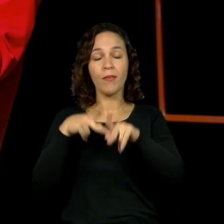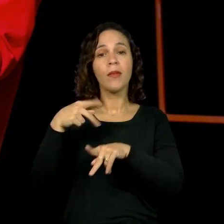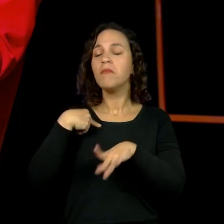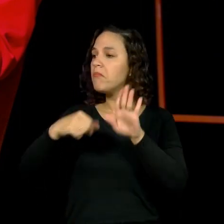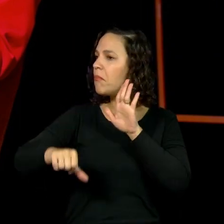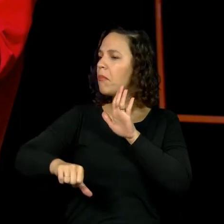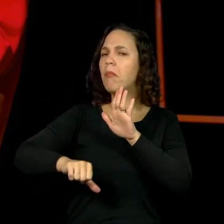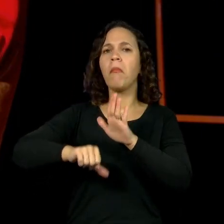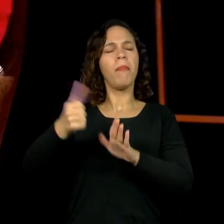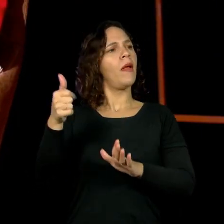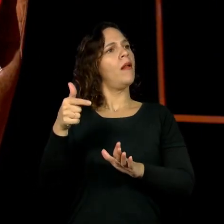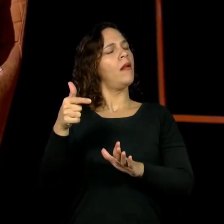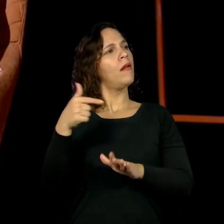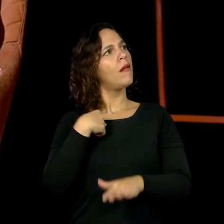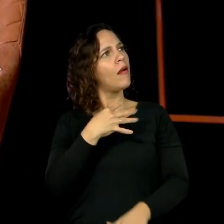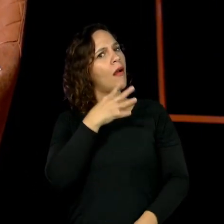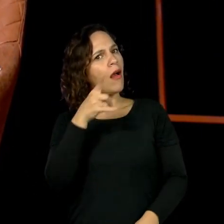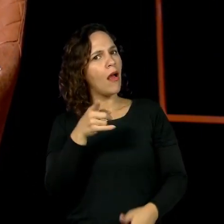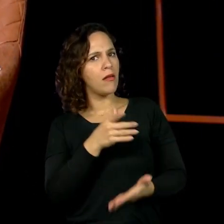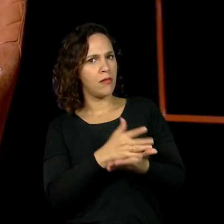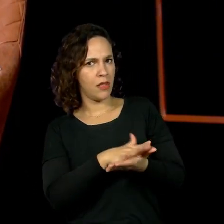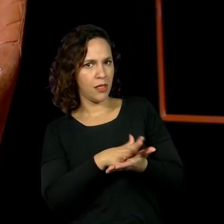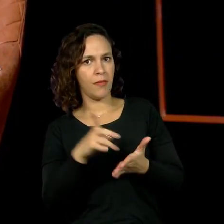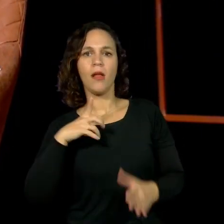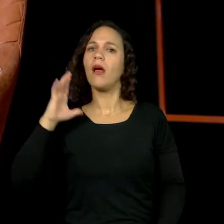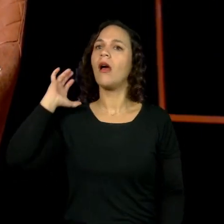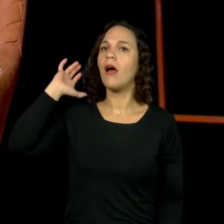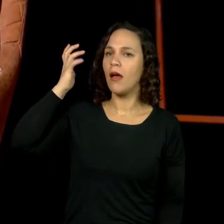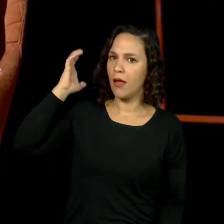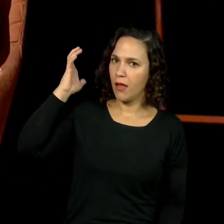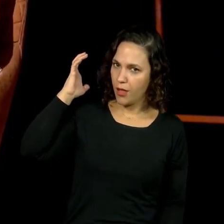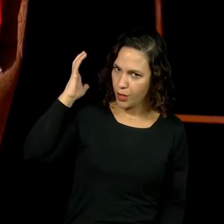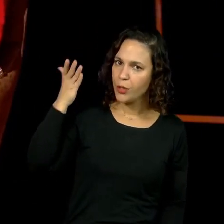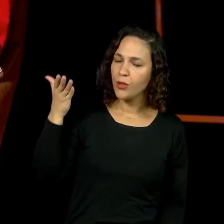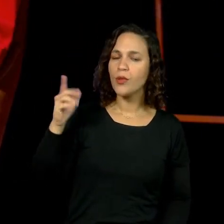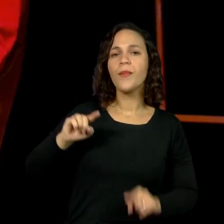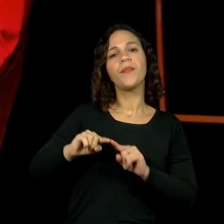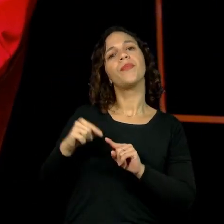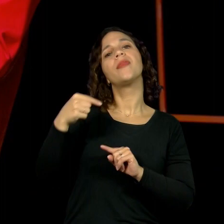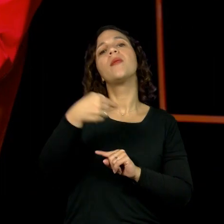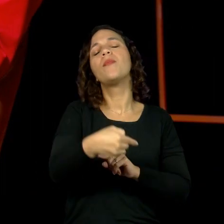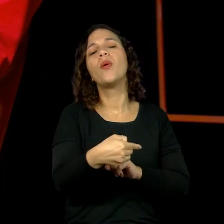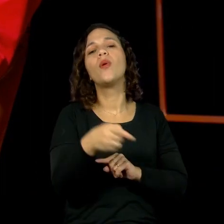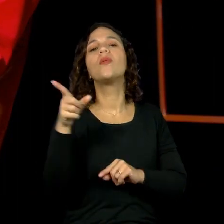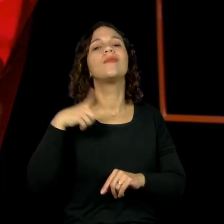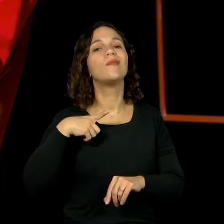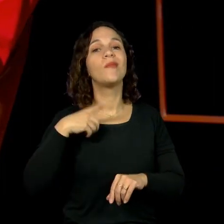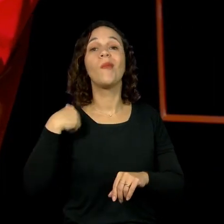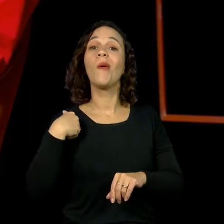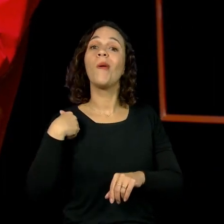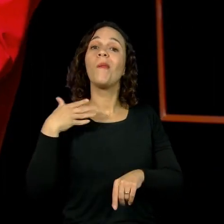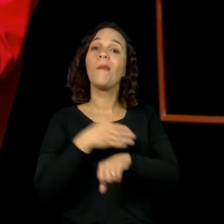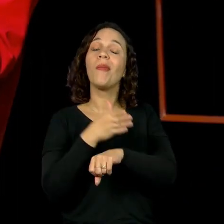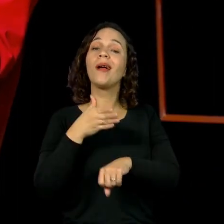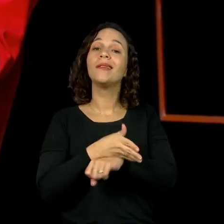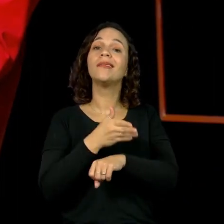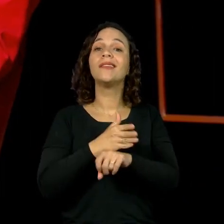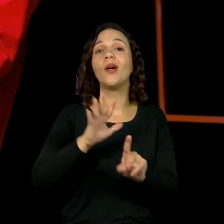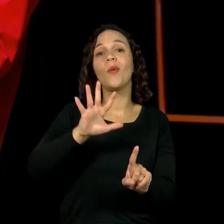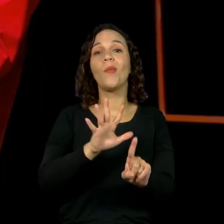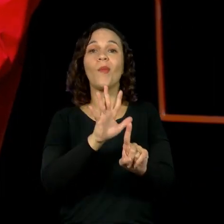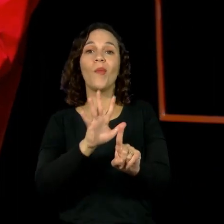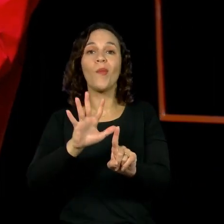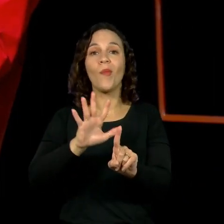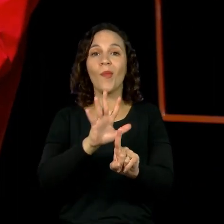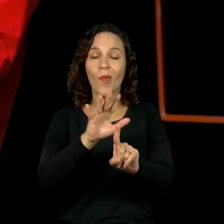eu tive com o samba, além do rádio, claro, né? Depois do rádio, foi participar de um bloco da cidade